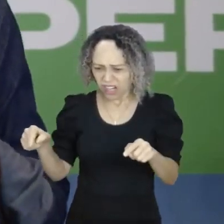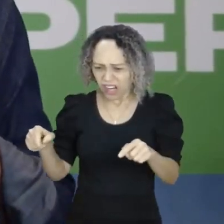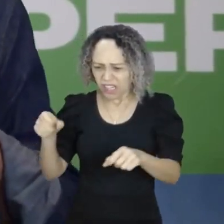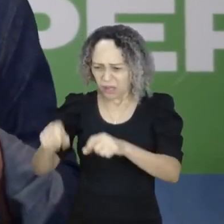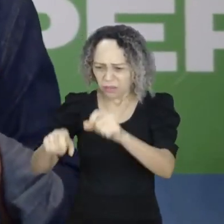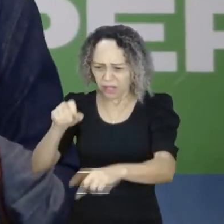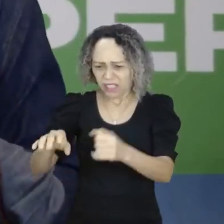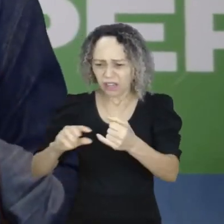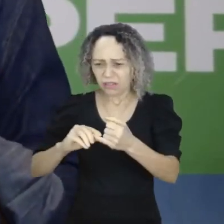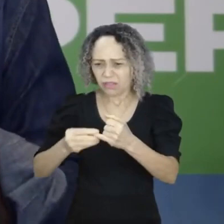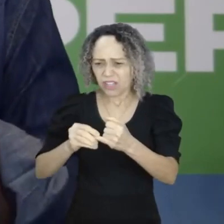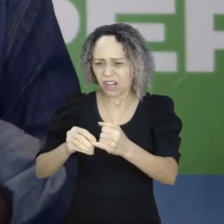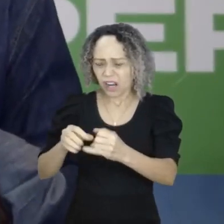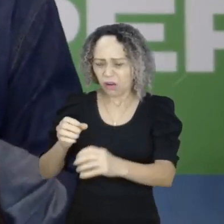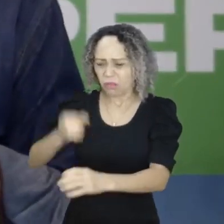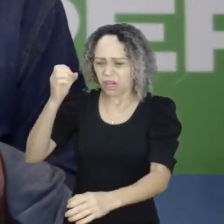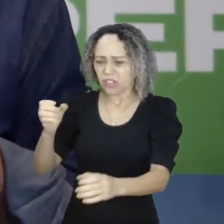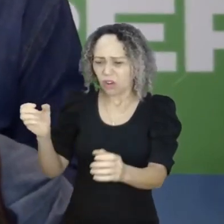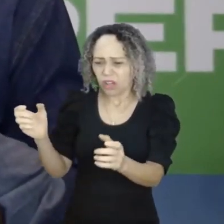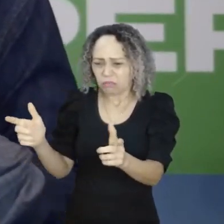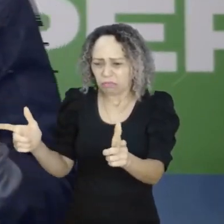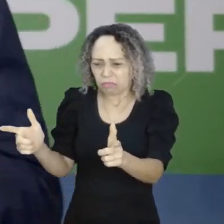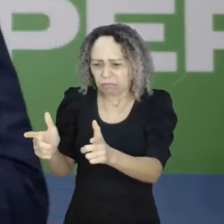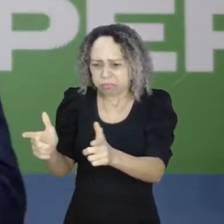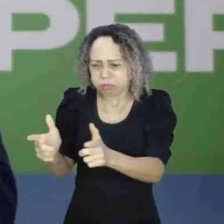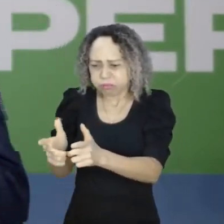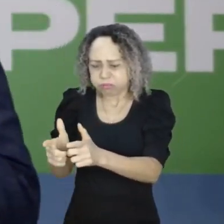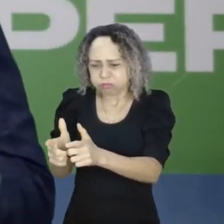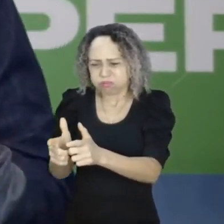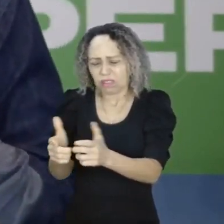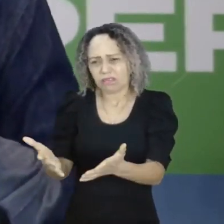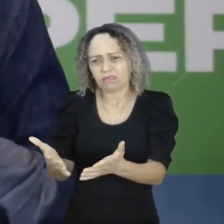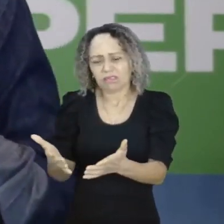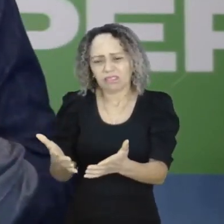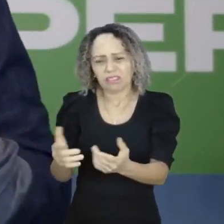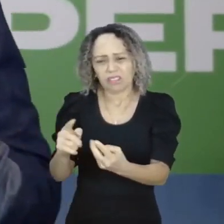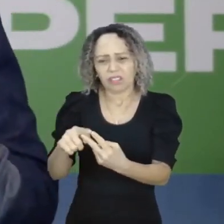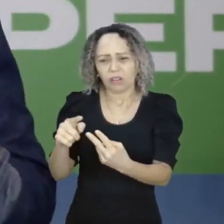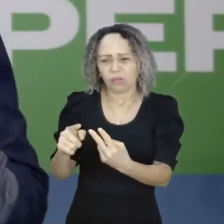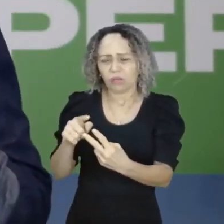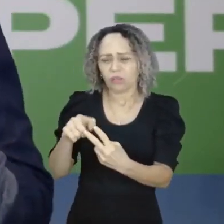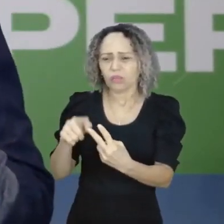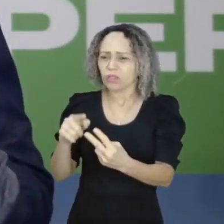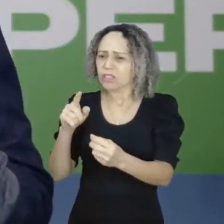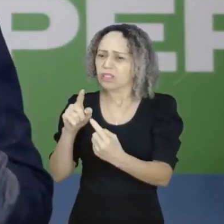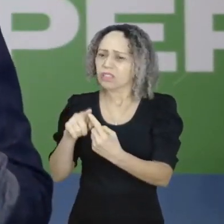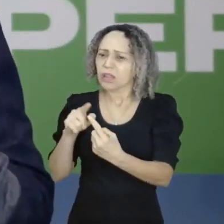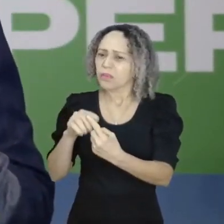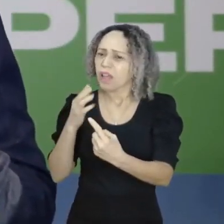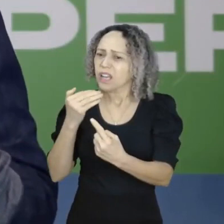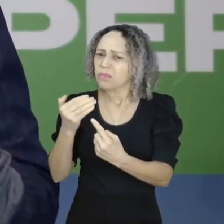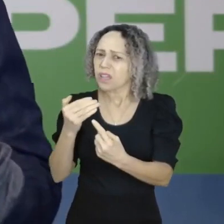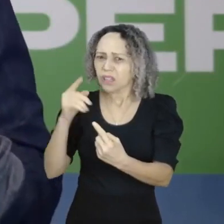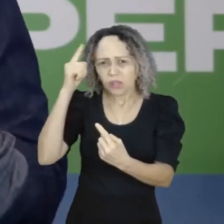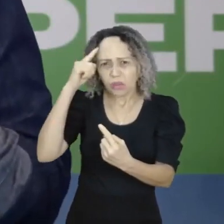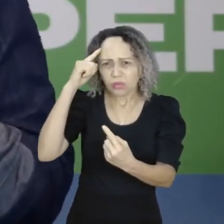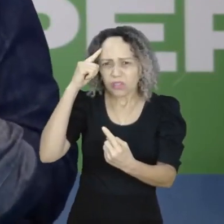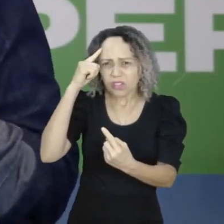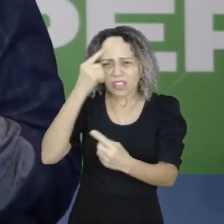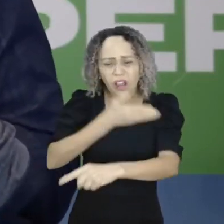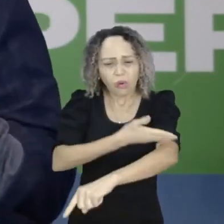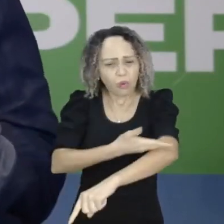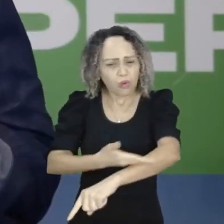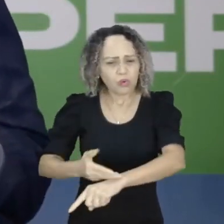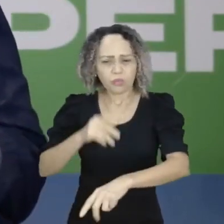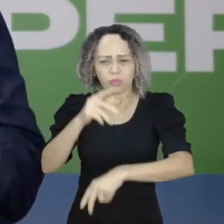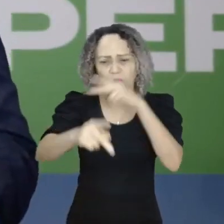2 alimentos que fazem parte do cotidiano e do hábito alimentar do povo brasileiro. Então, a